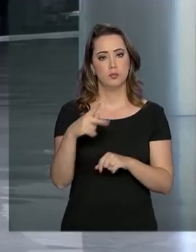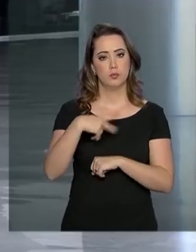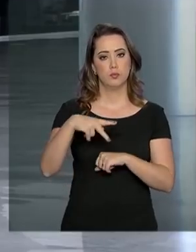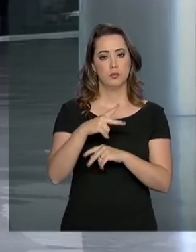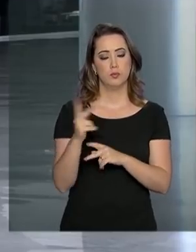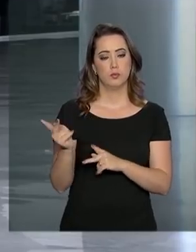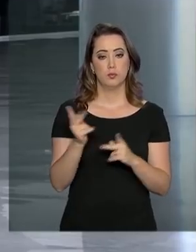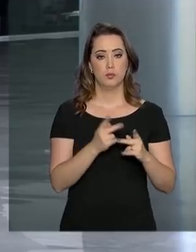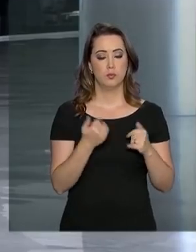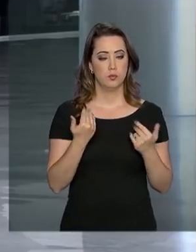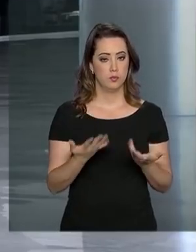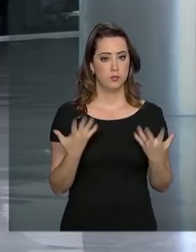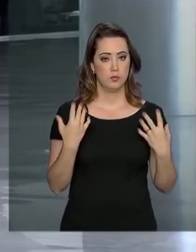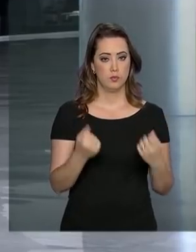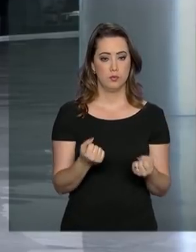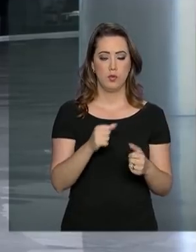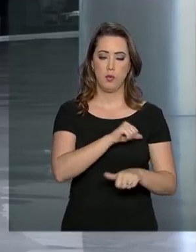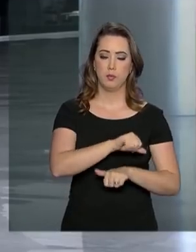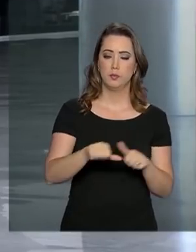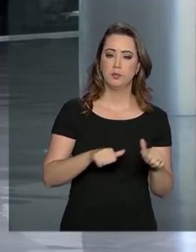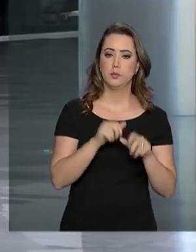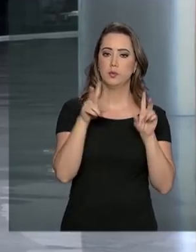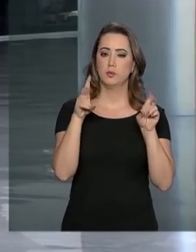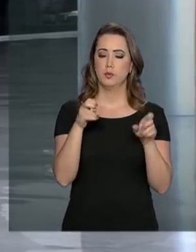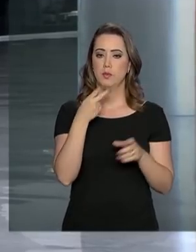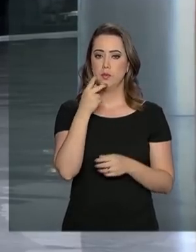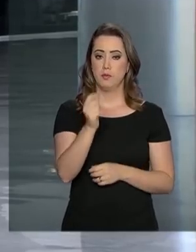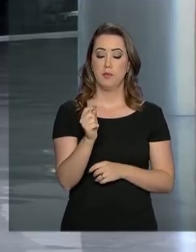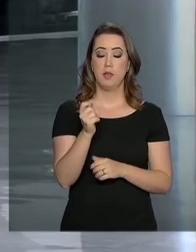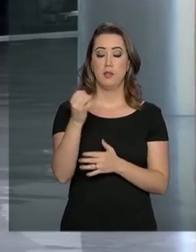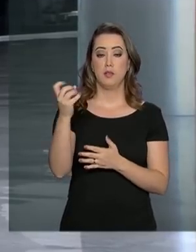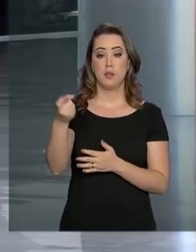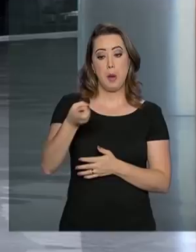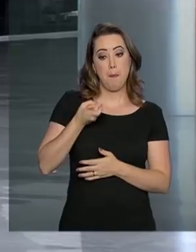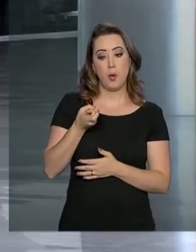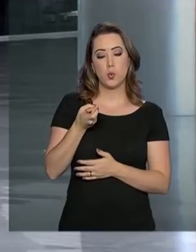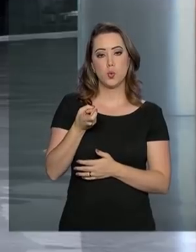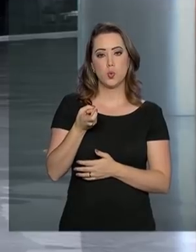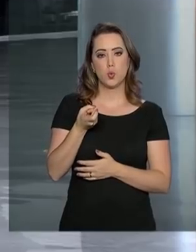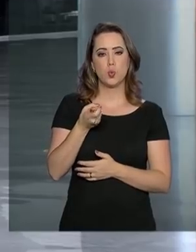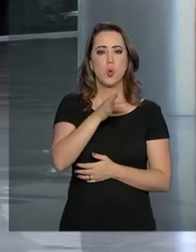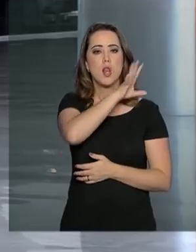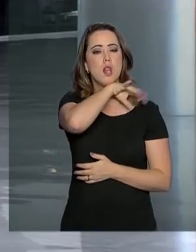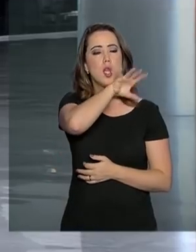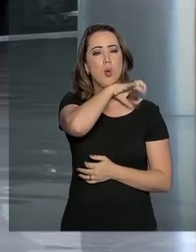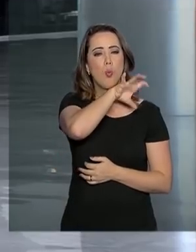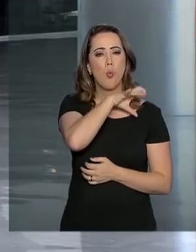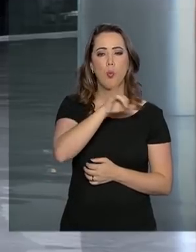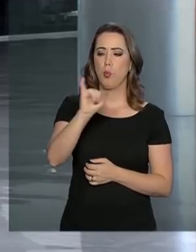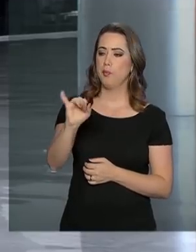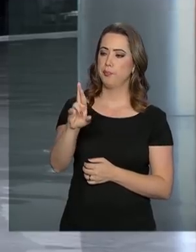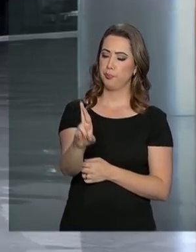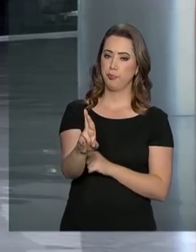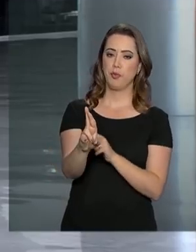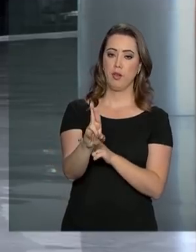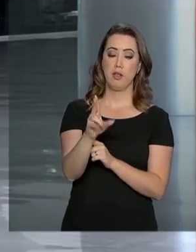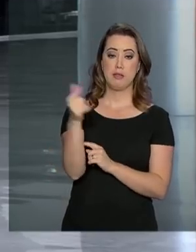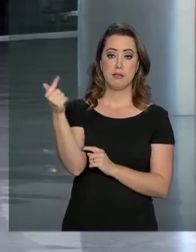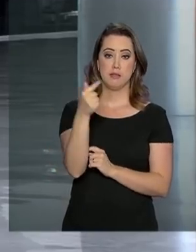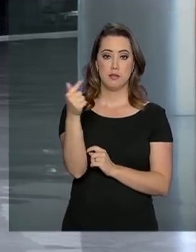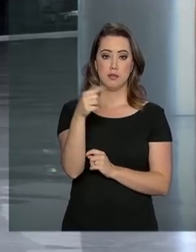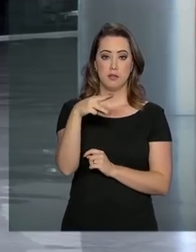país vizinho. Agora a gente vai mudar de assunto, vamos falar de imposto de renda. No próximo dia 7 de março começa o prazo